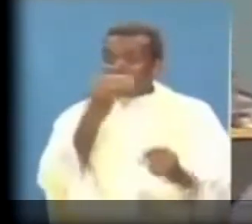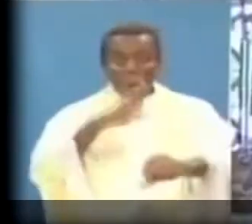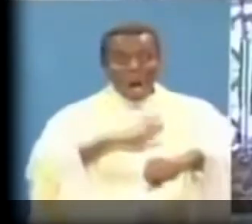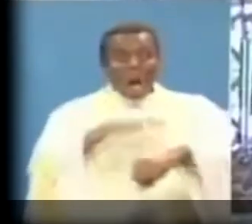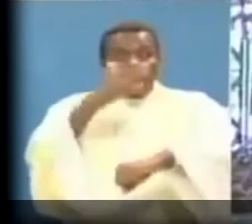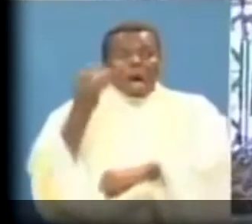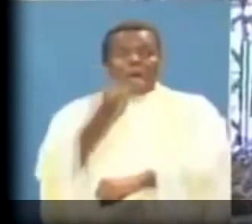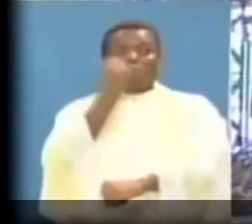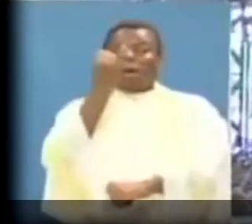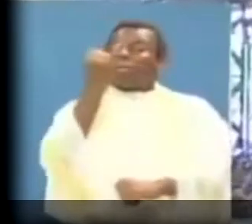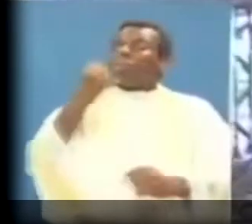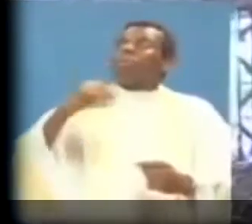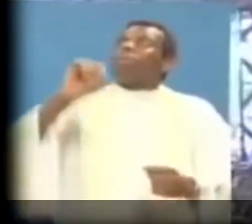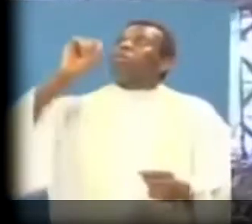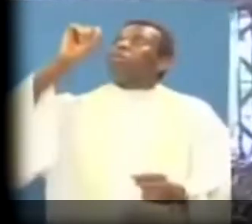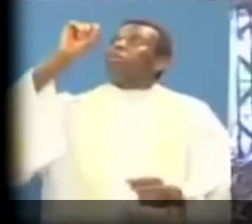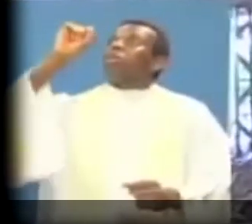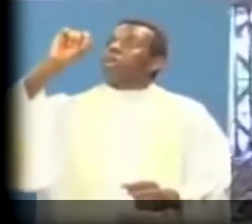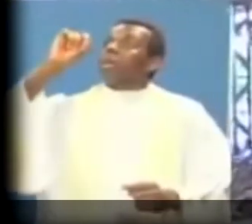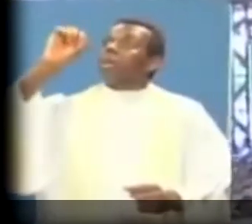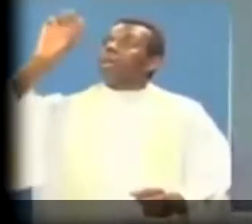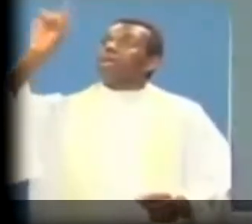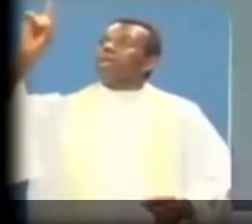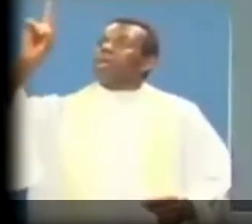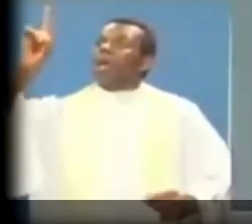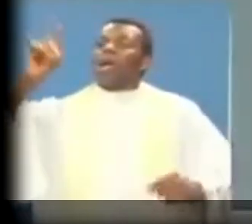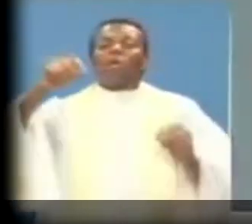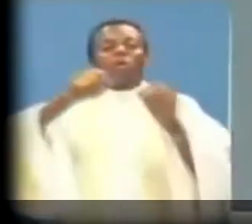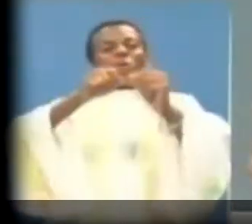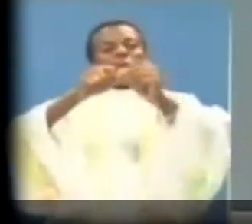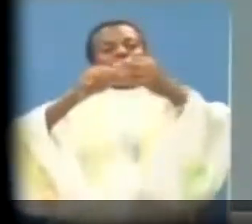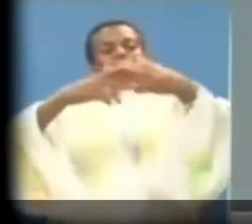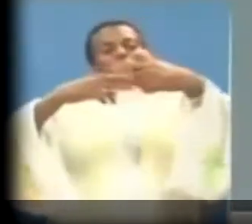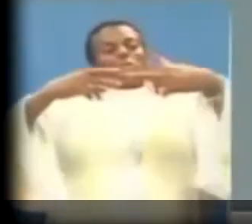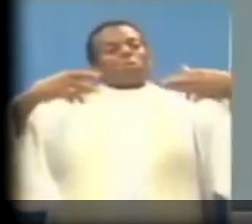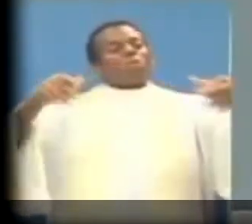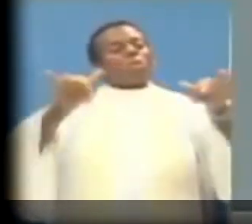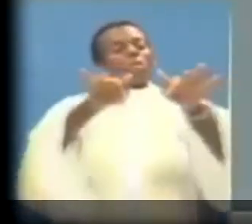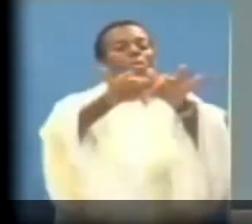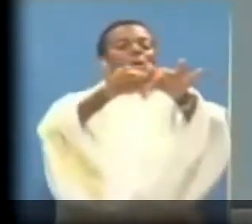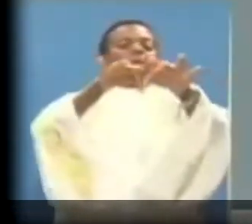das situações mais simples e corriqueiras